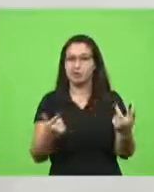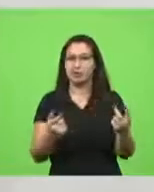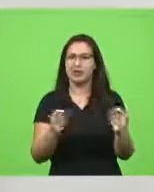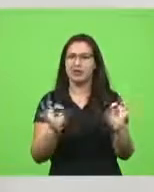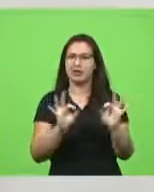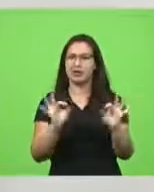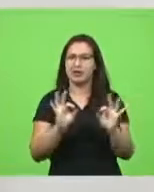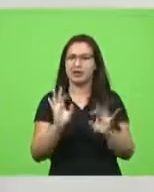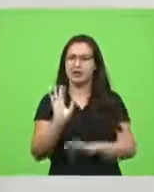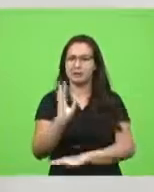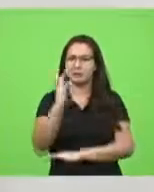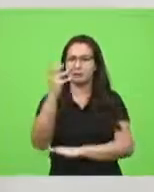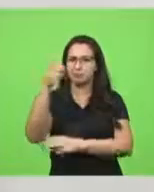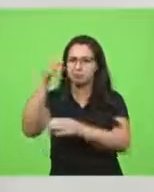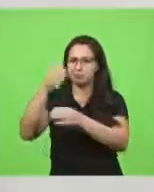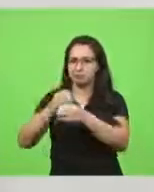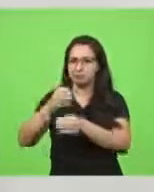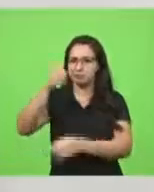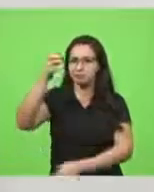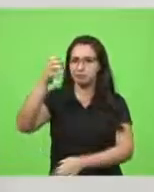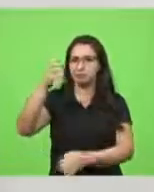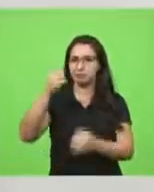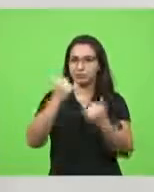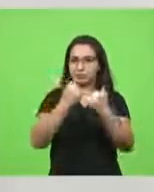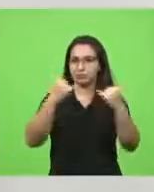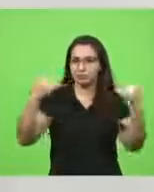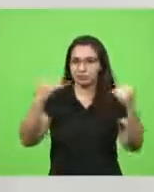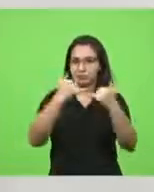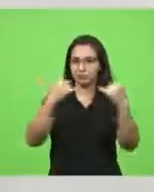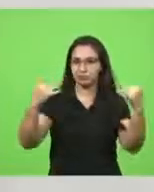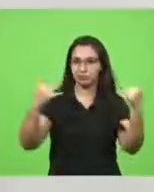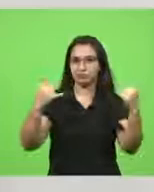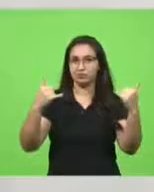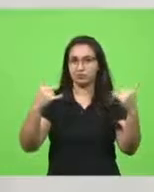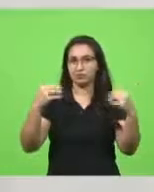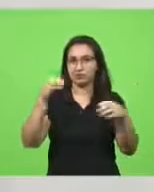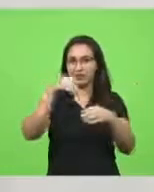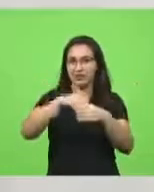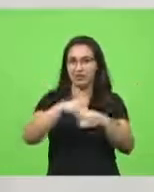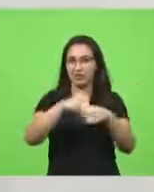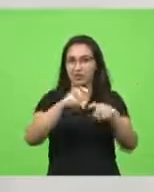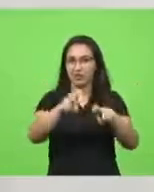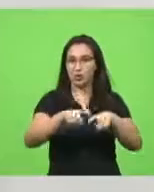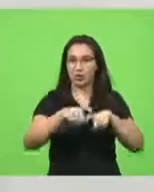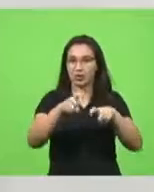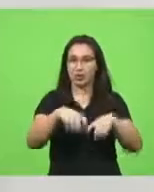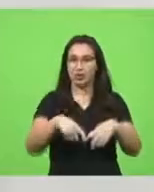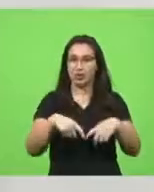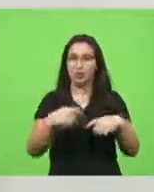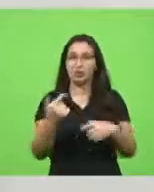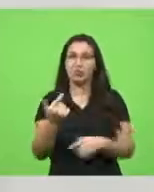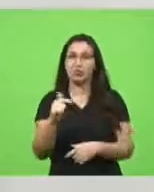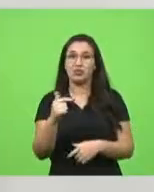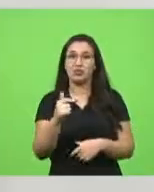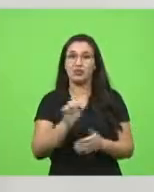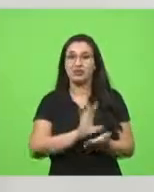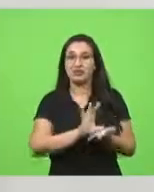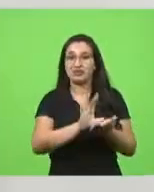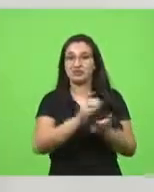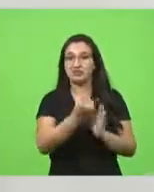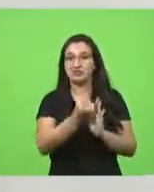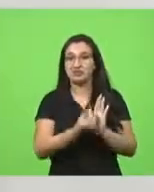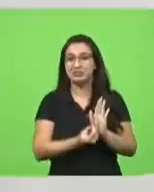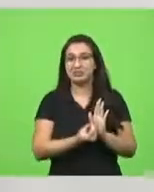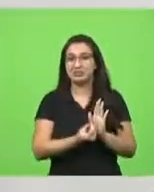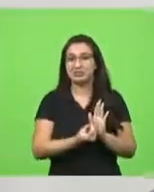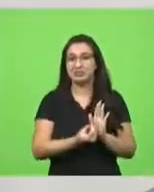até porque no interior não existe nenhuma renda, então não há abertura, não há uma renúncia de receita nesse